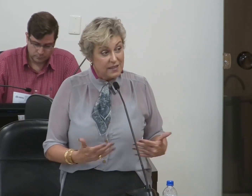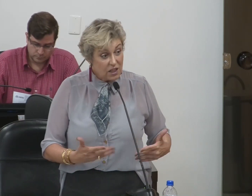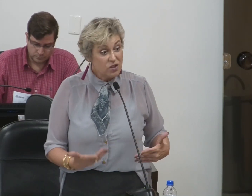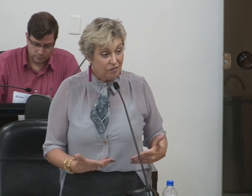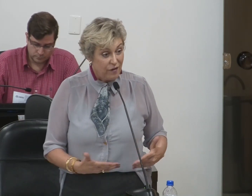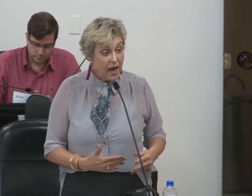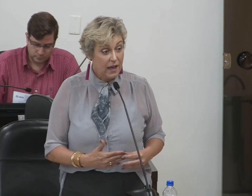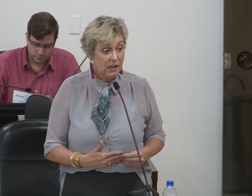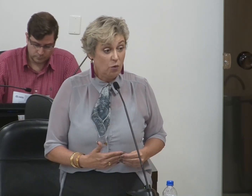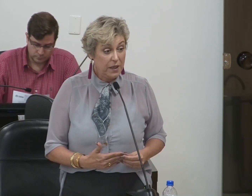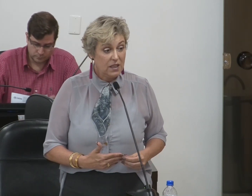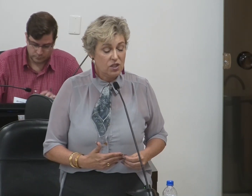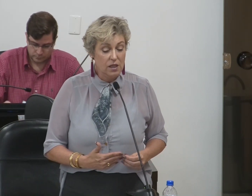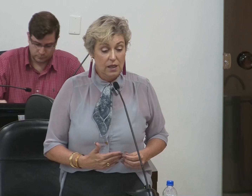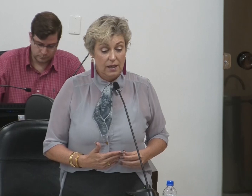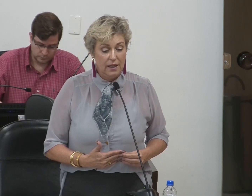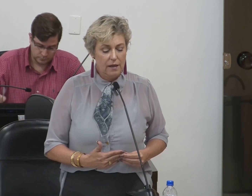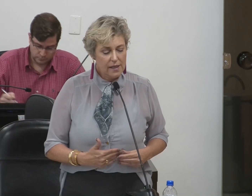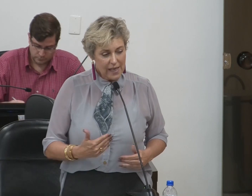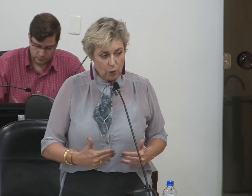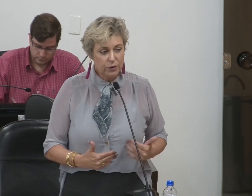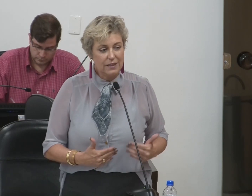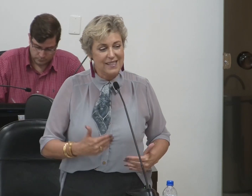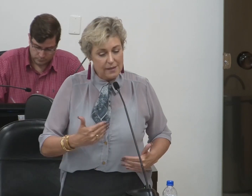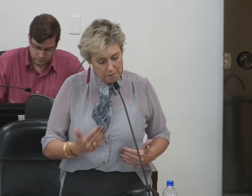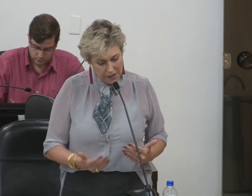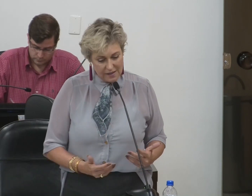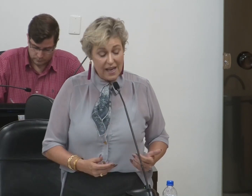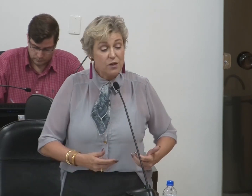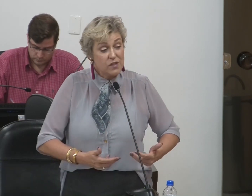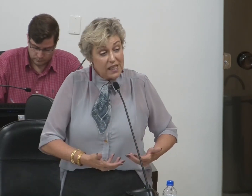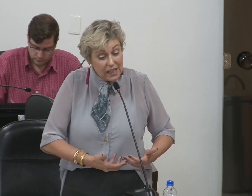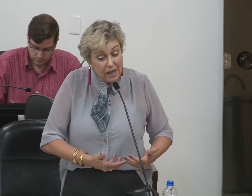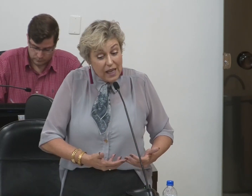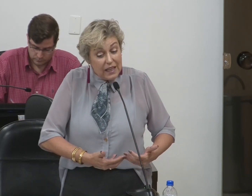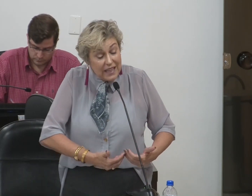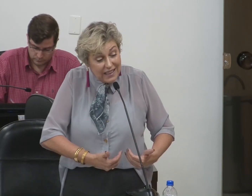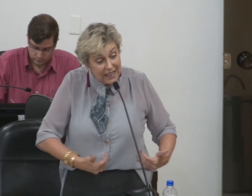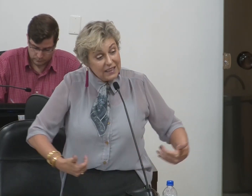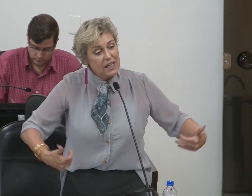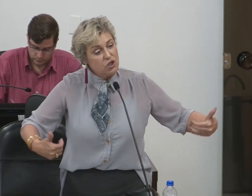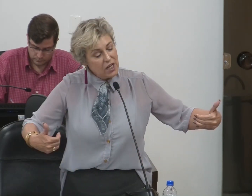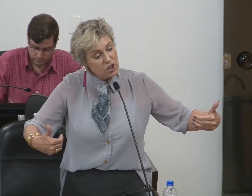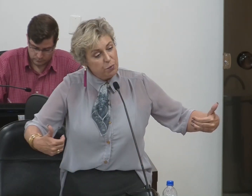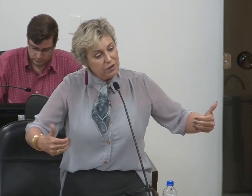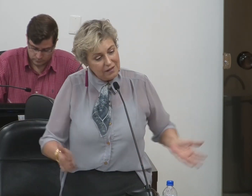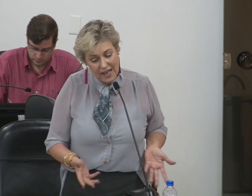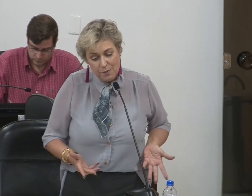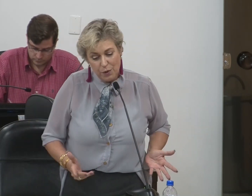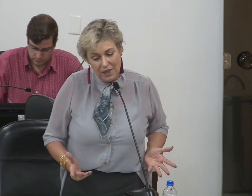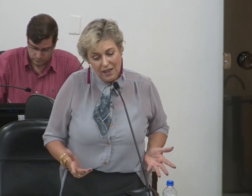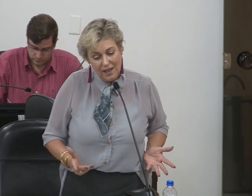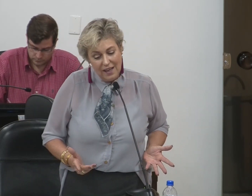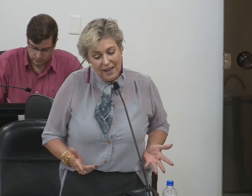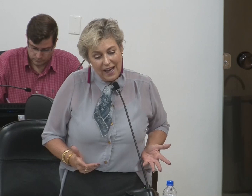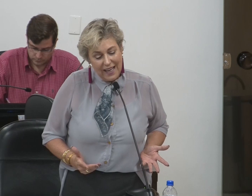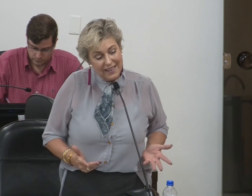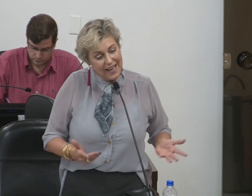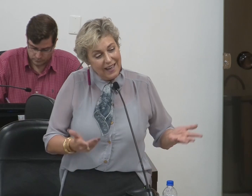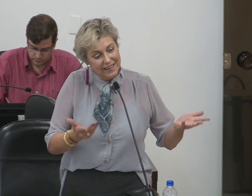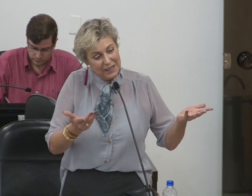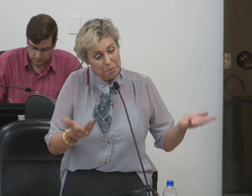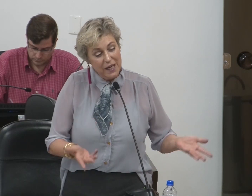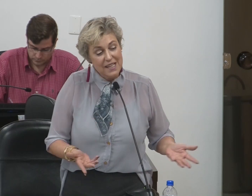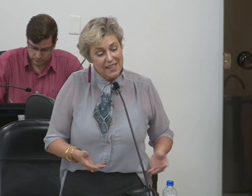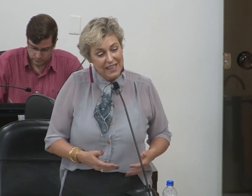possa incentivar realmente essa luta desses empresários e que tem tanta gente por detrás, porque a